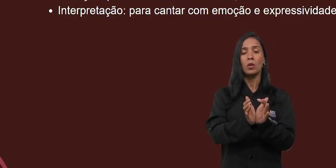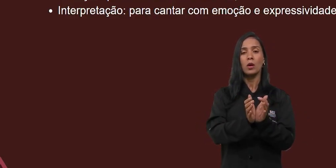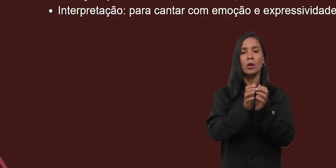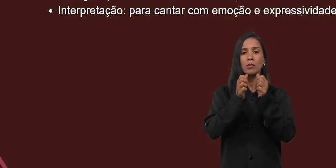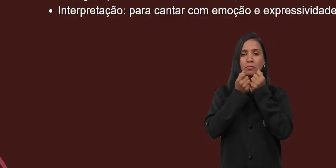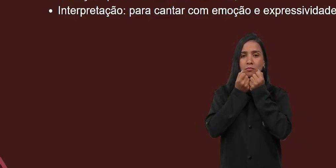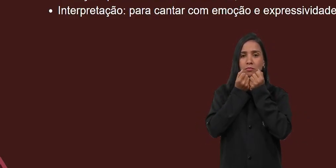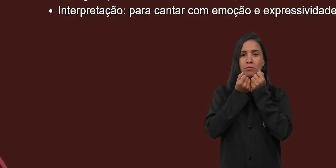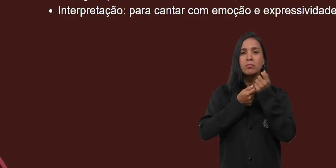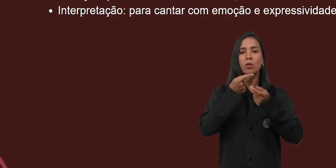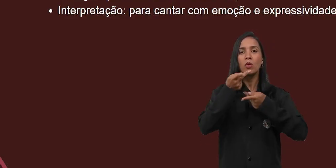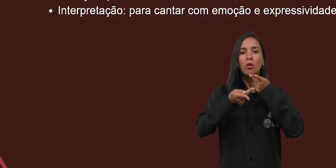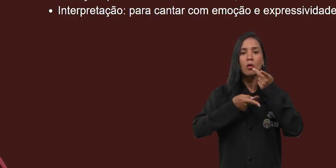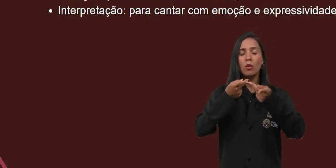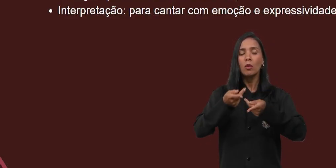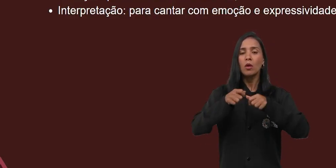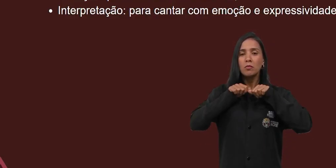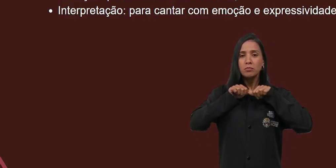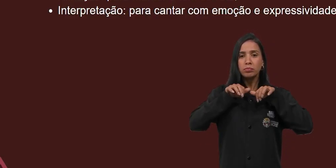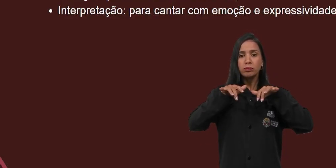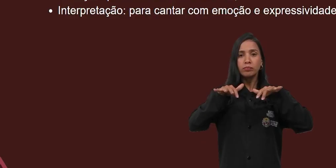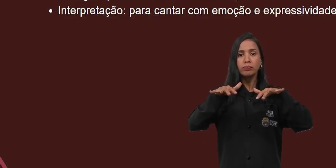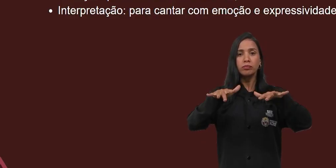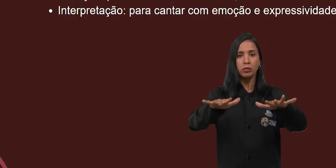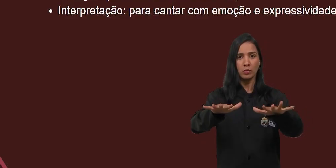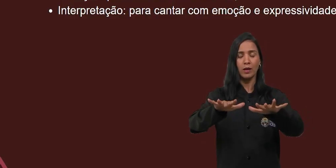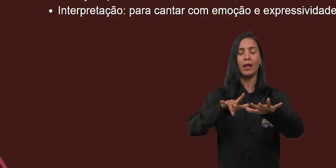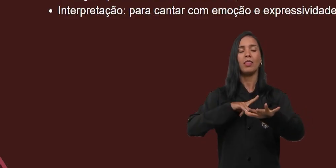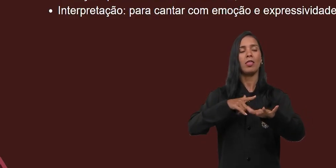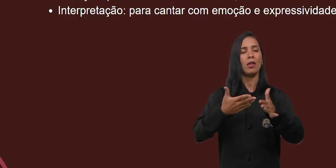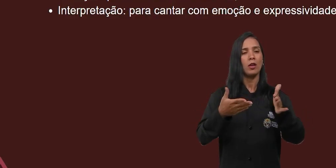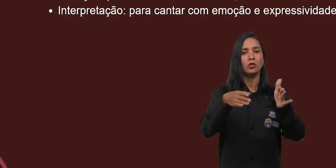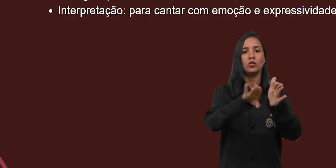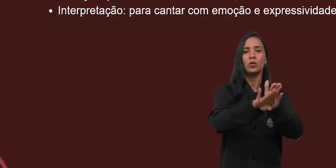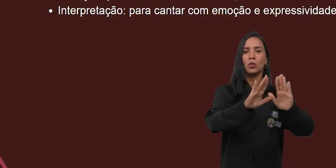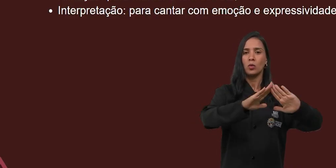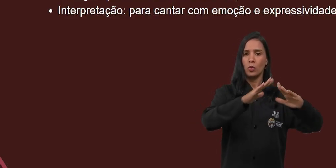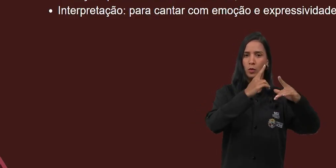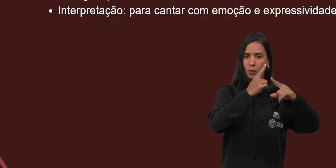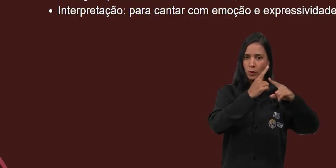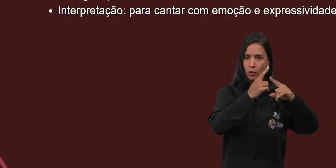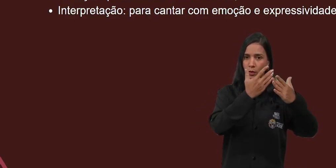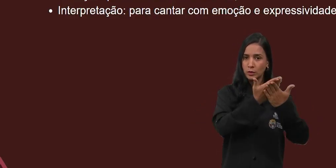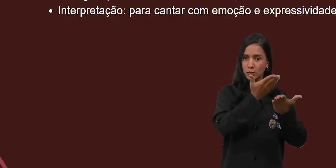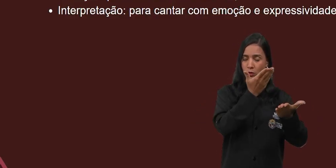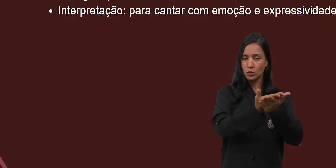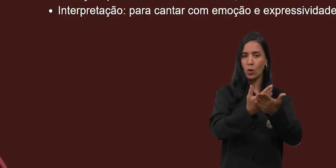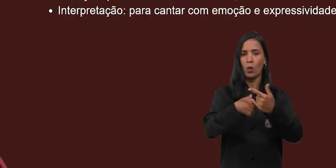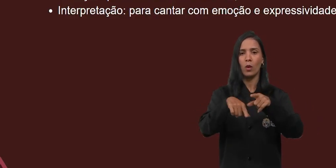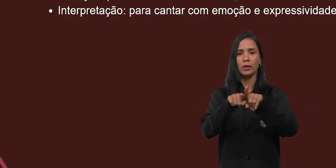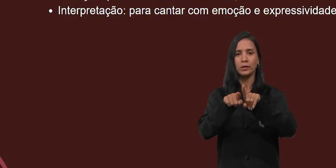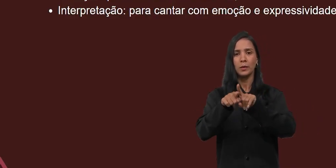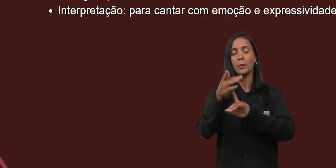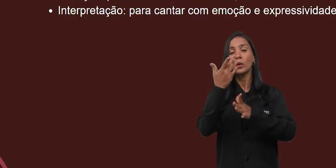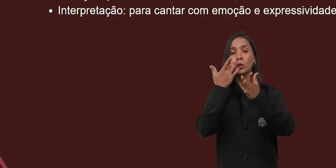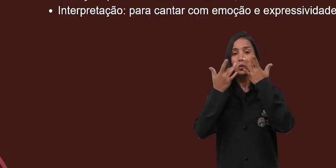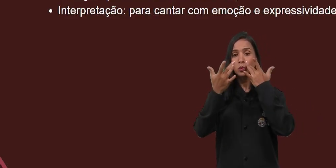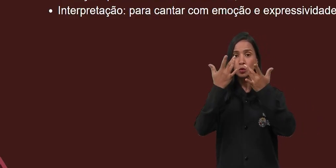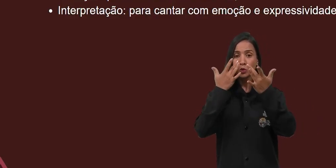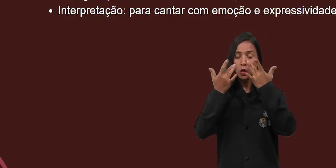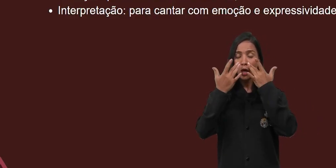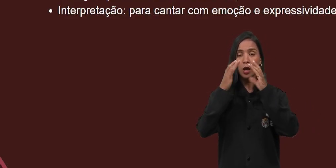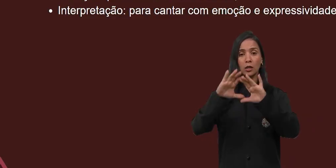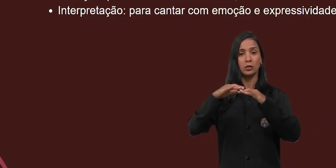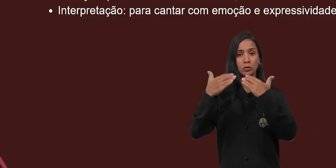igrejas, chegou aos teatros, às escolas e às comunidades. Hoje, existem